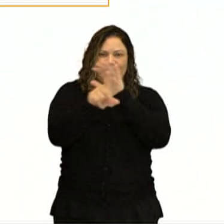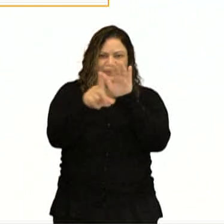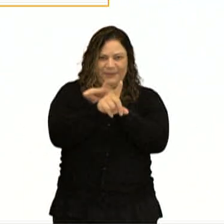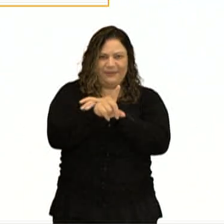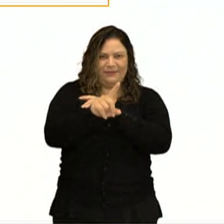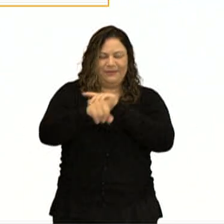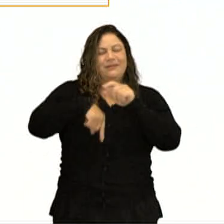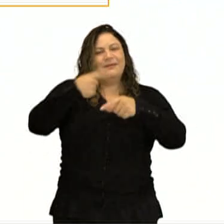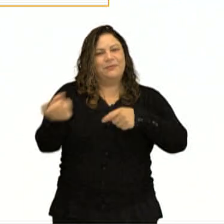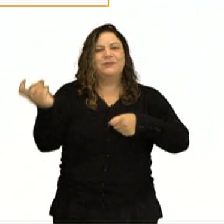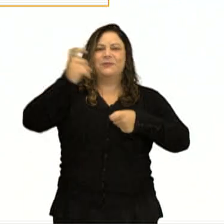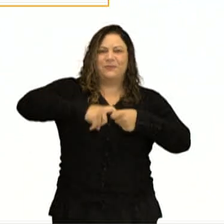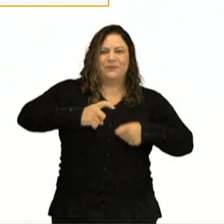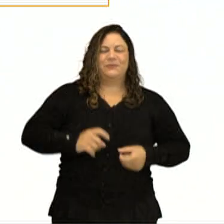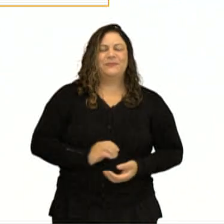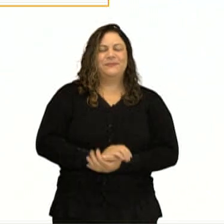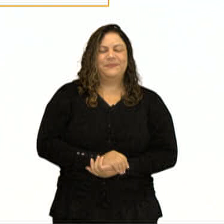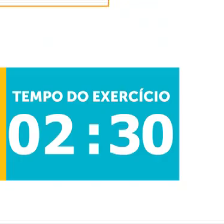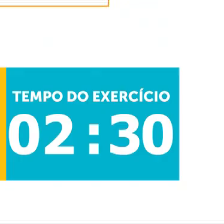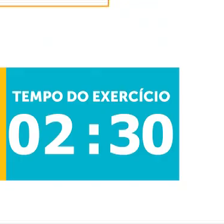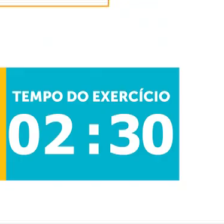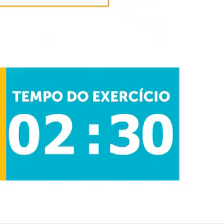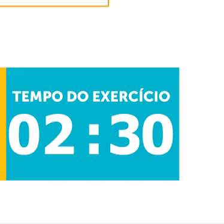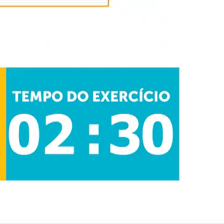logo volto.